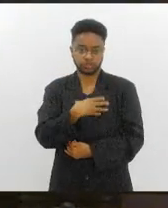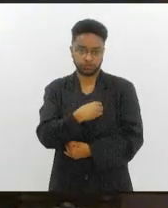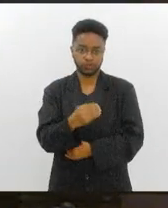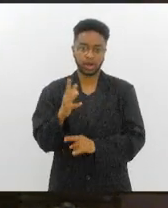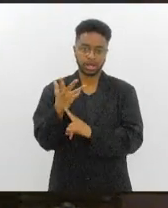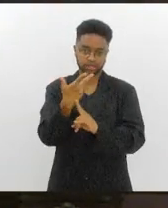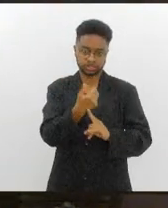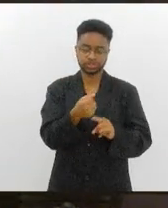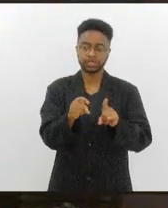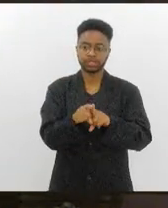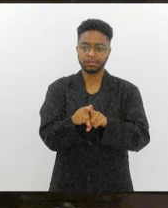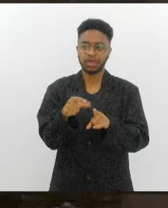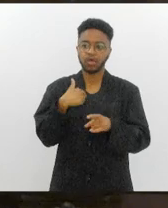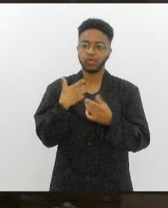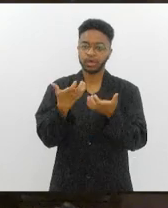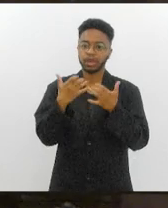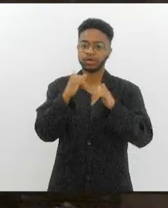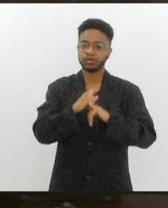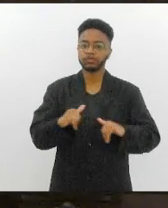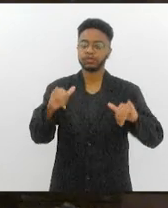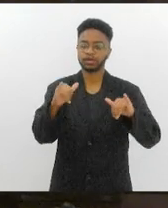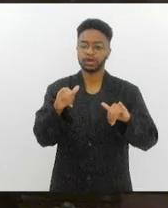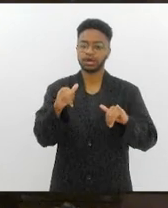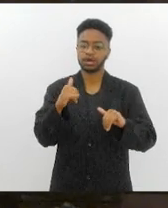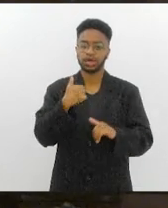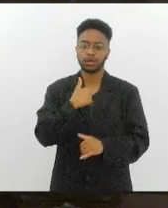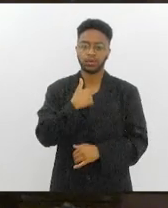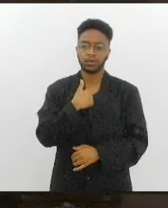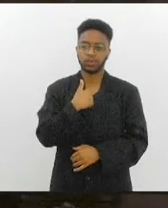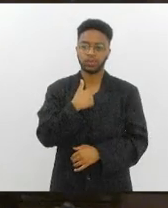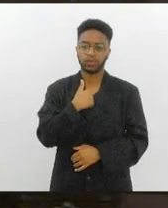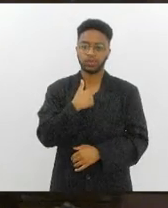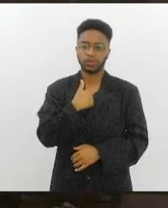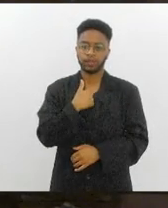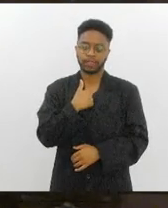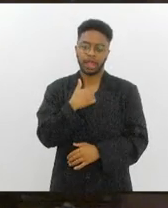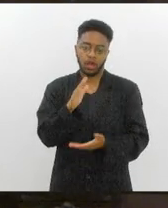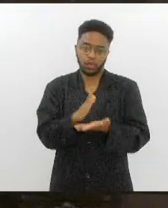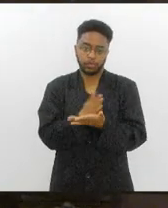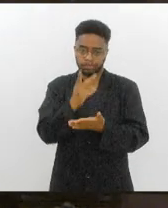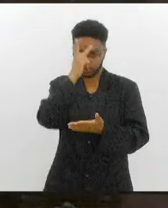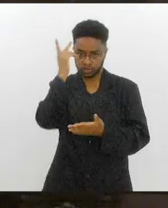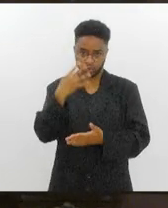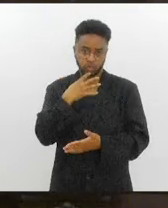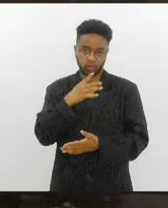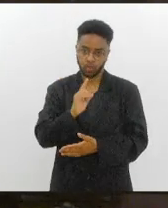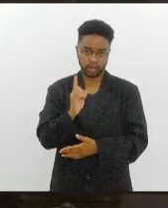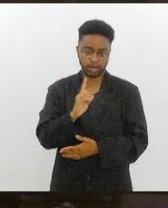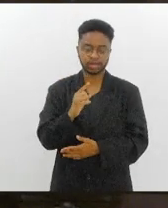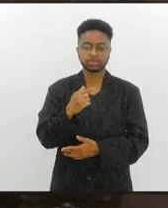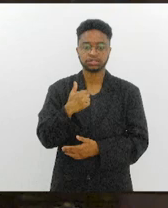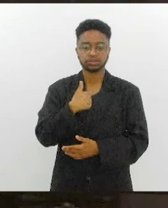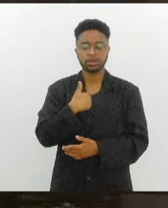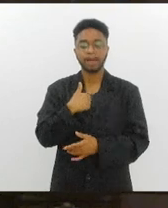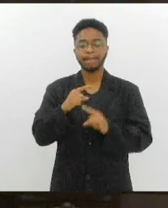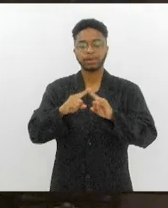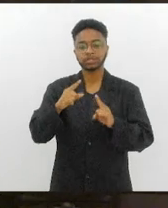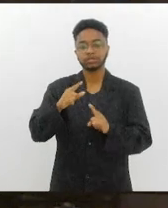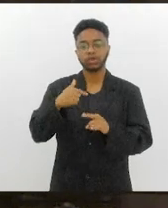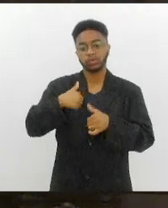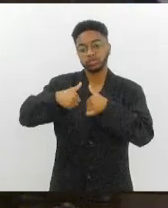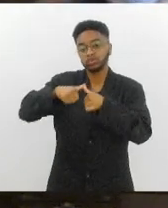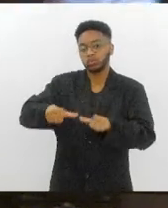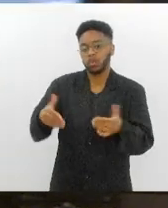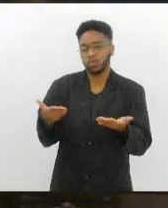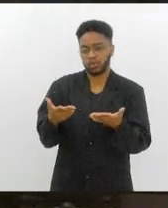também falar que eu, para muita gente que não me conhece aqui, estou deputada estadual, Sou presidenta